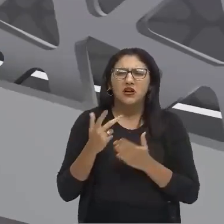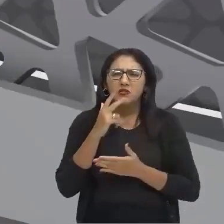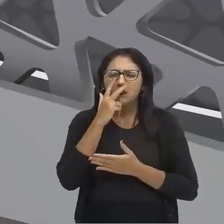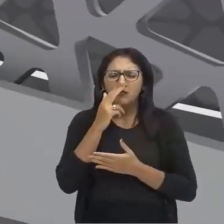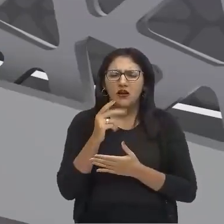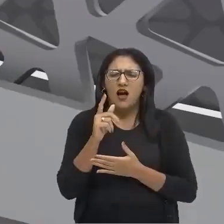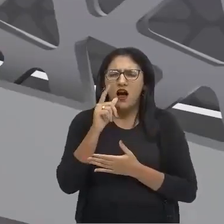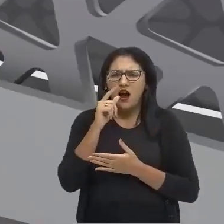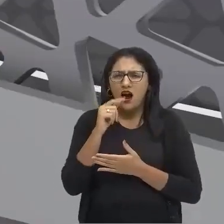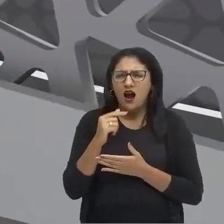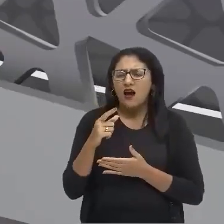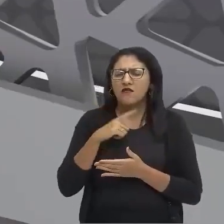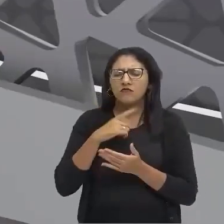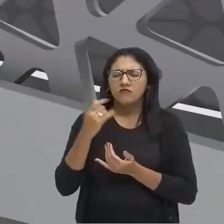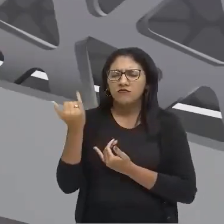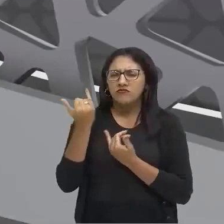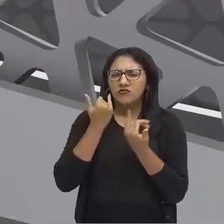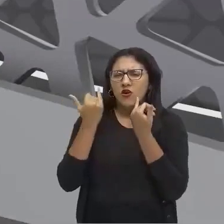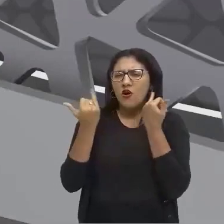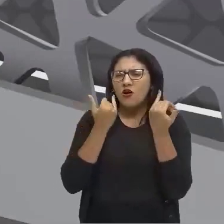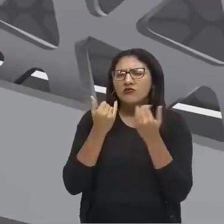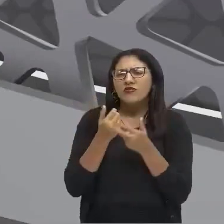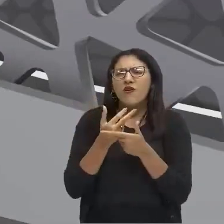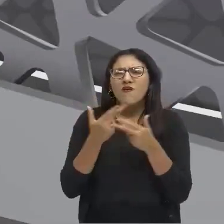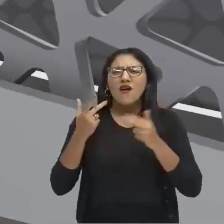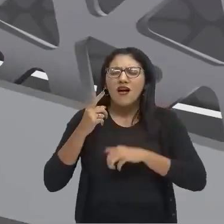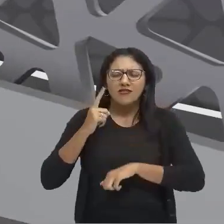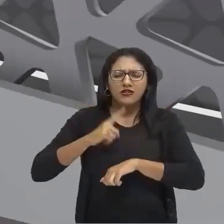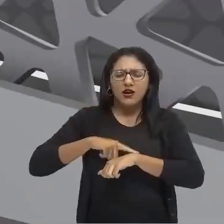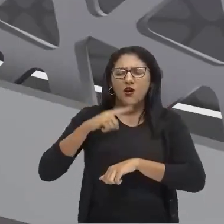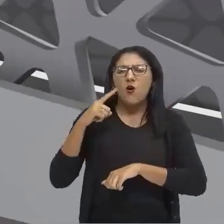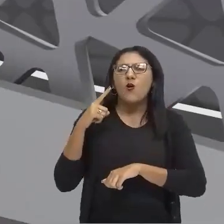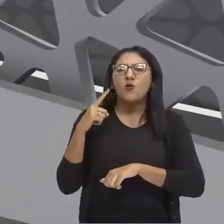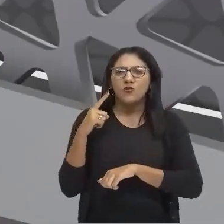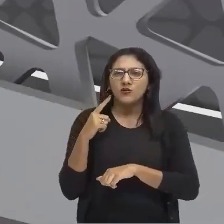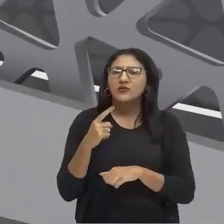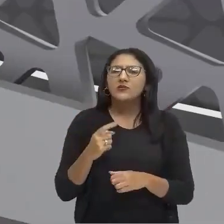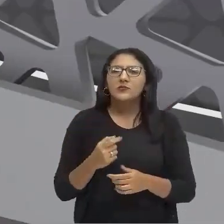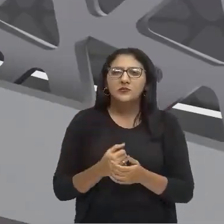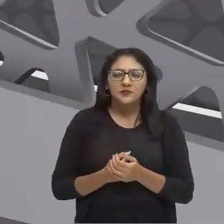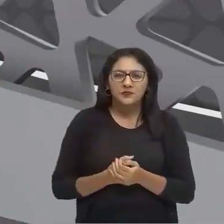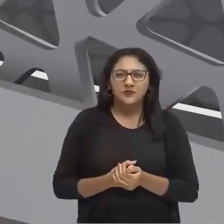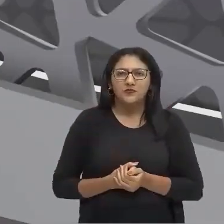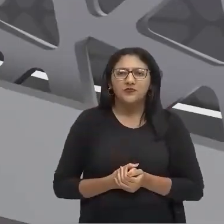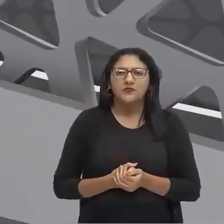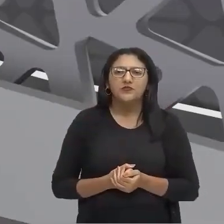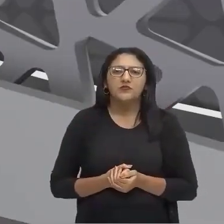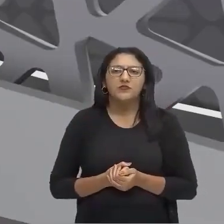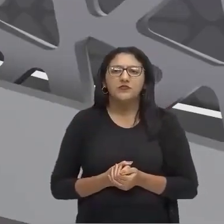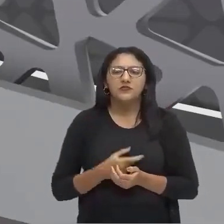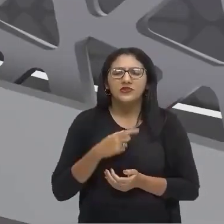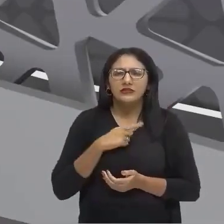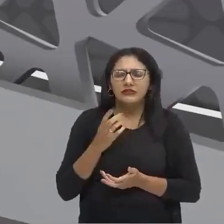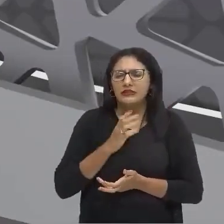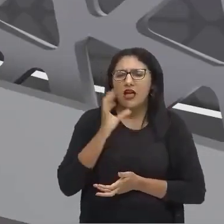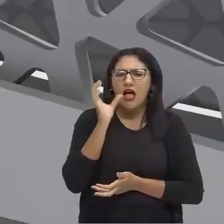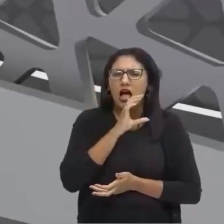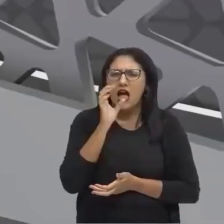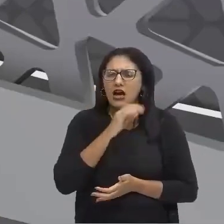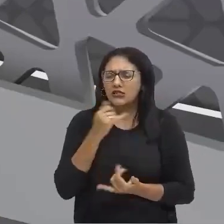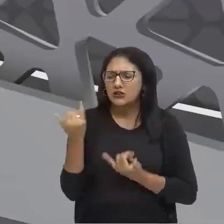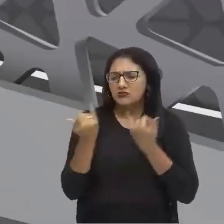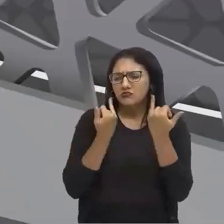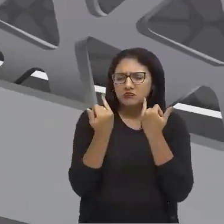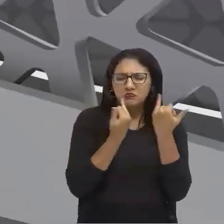São informações que, como se fosse imediata, elas perdem a sua função. É uma velocidade